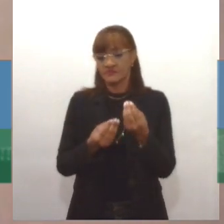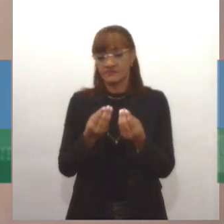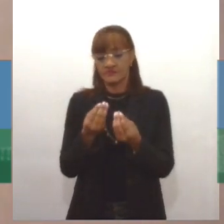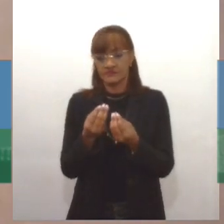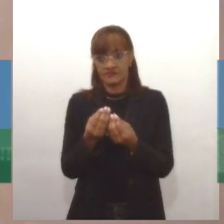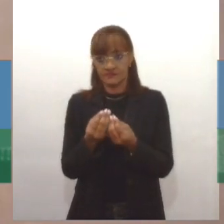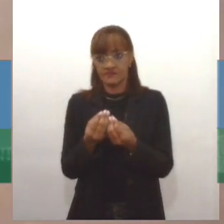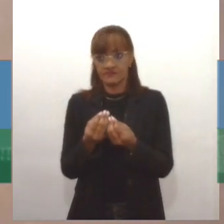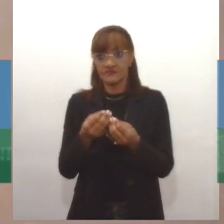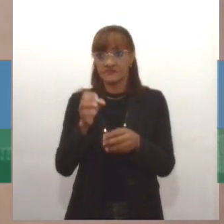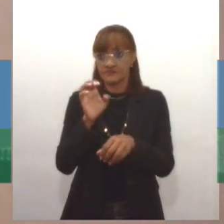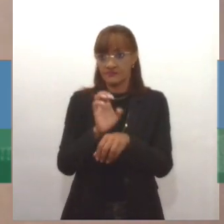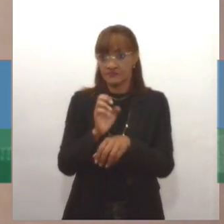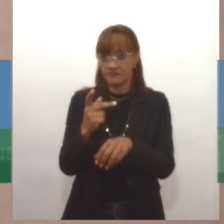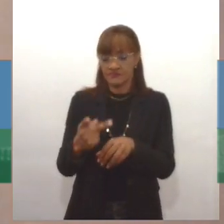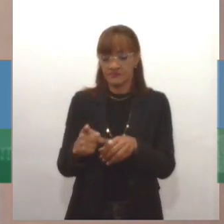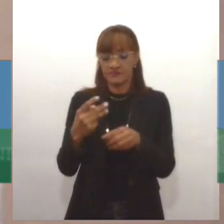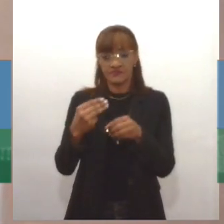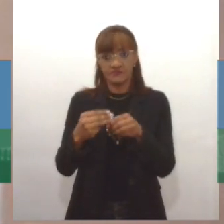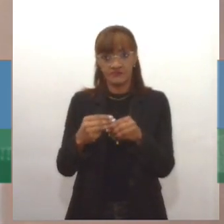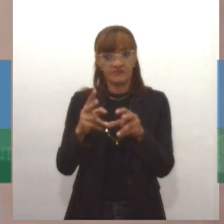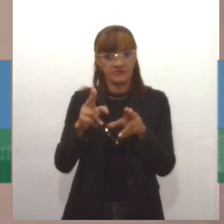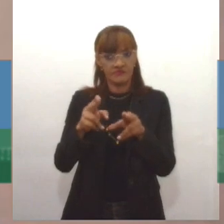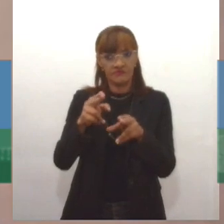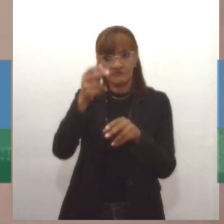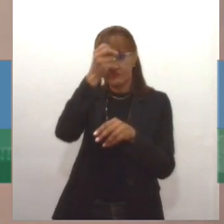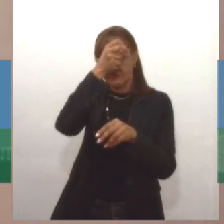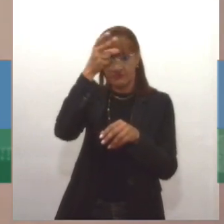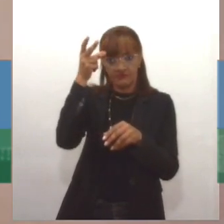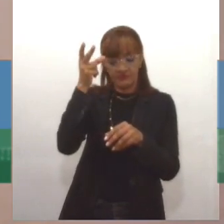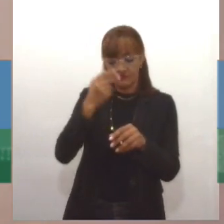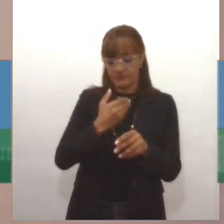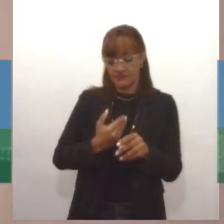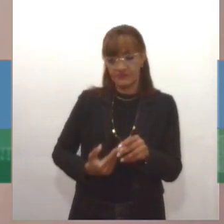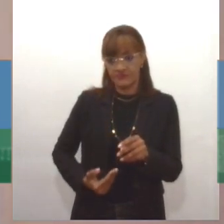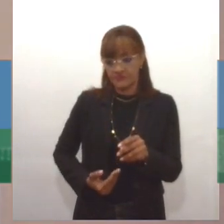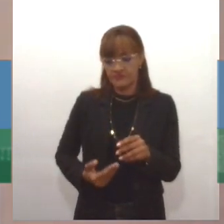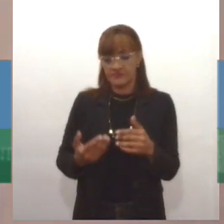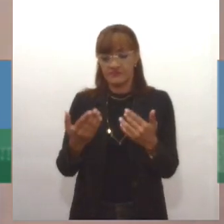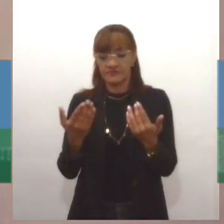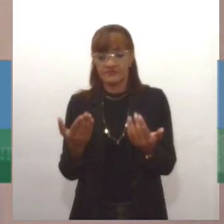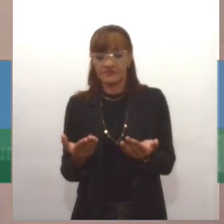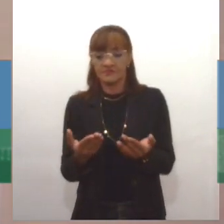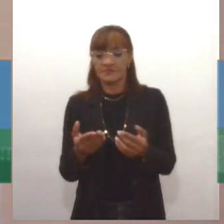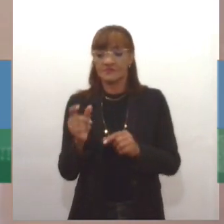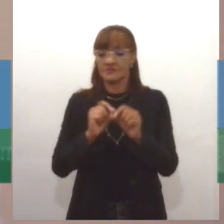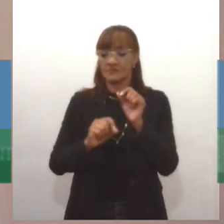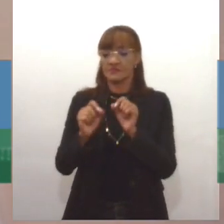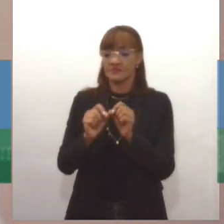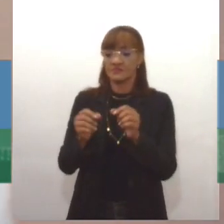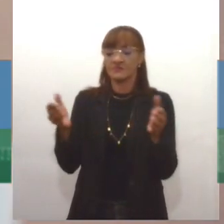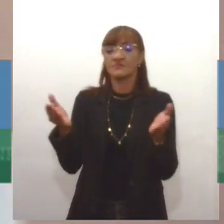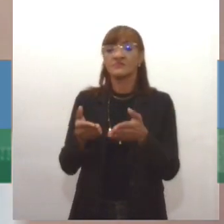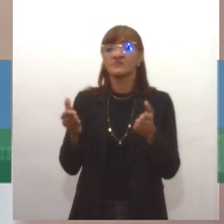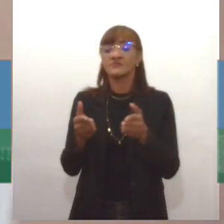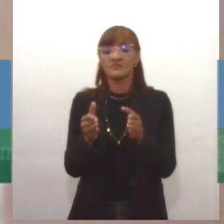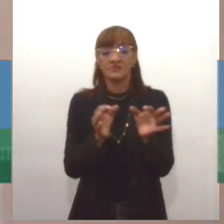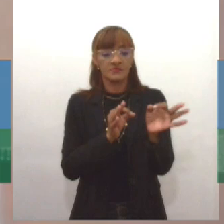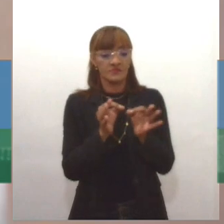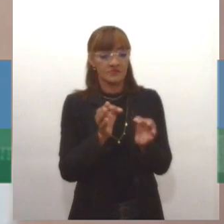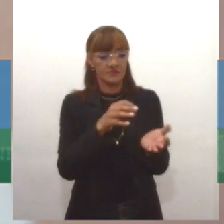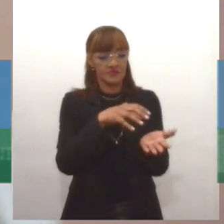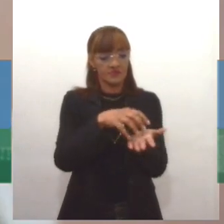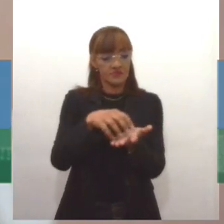municípios. Contudo, no caso do executivo, como esse limite é por poder e órgão, né, no caso